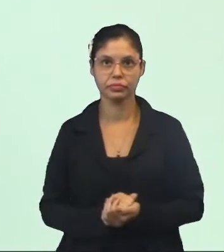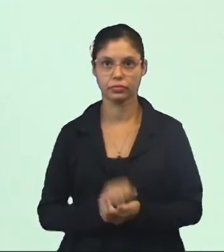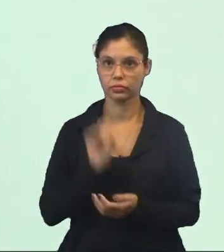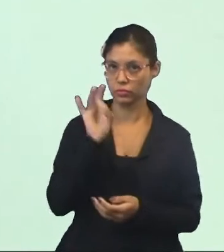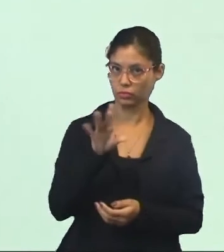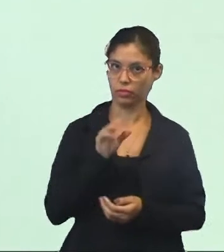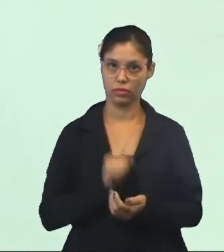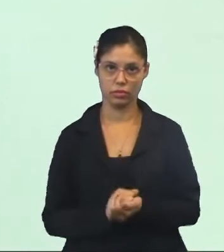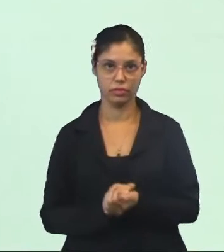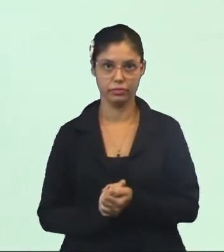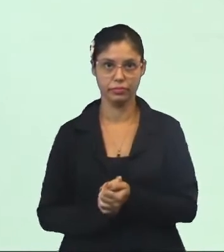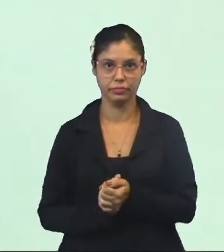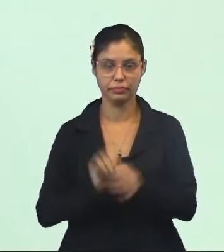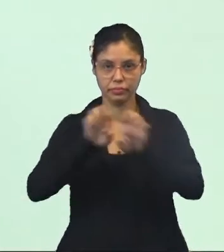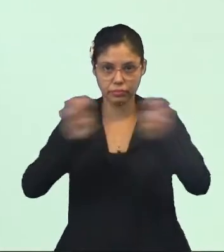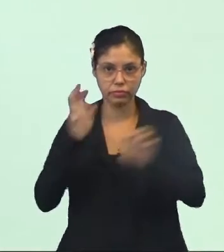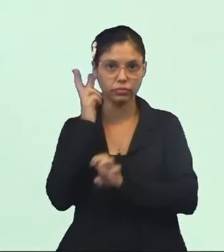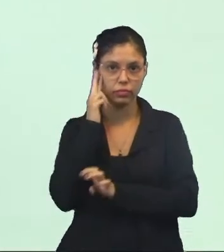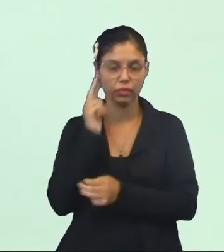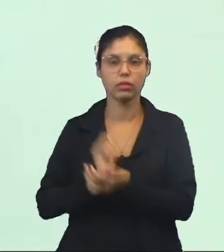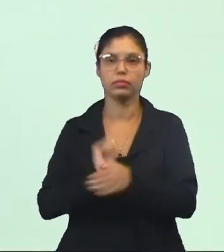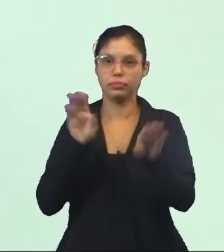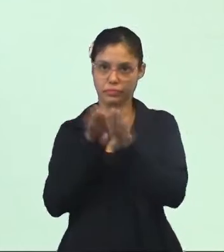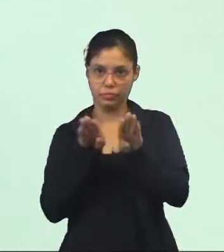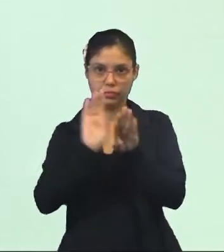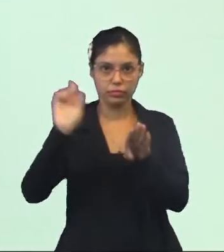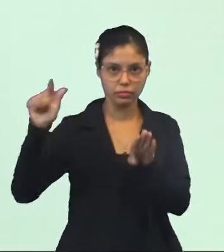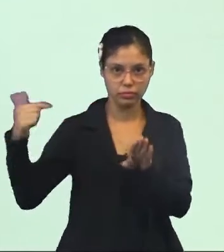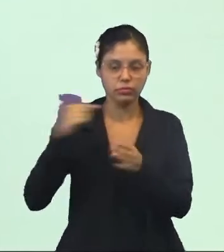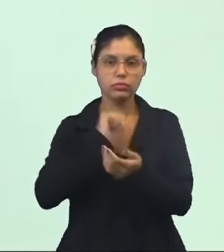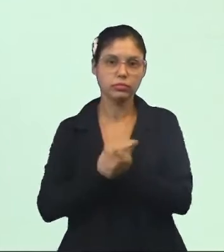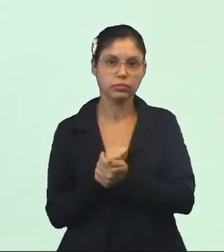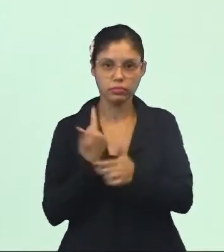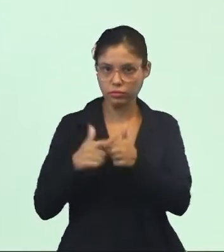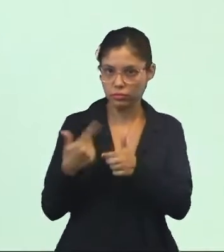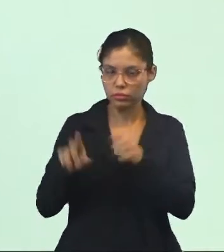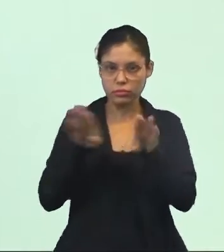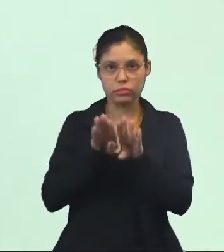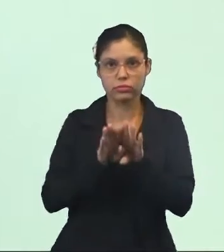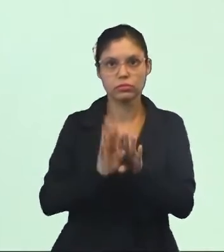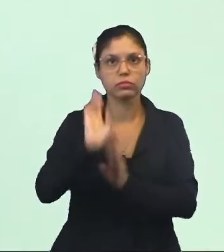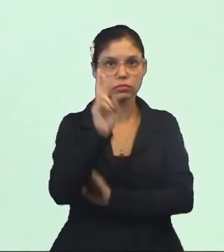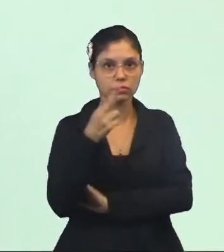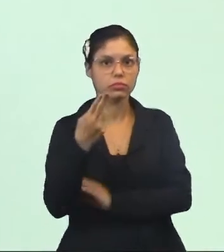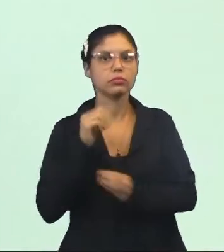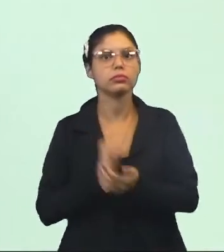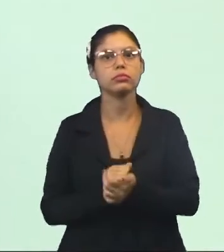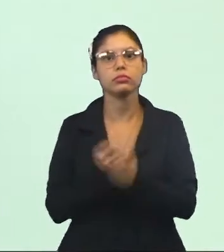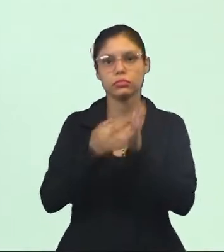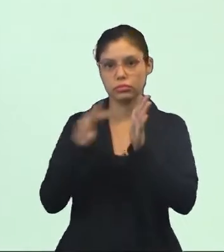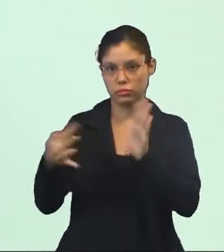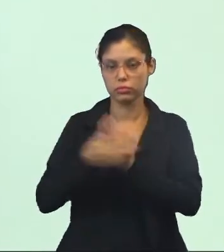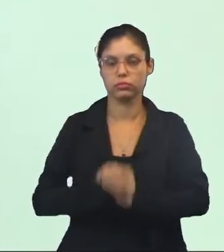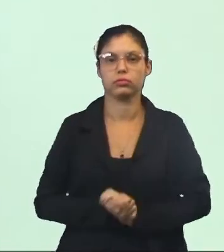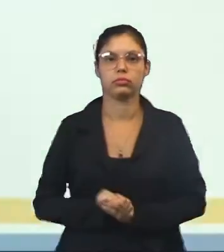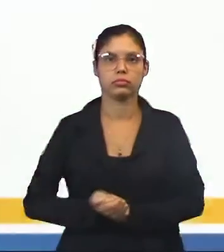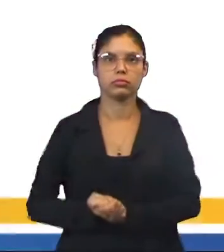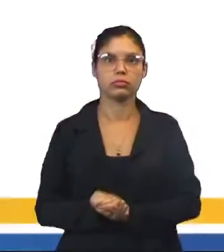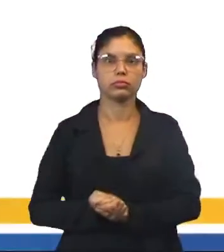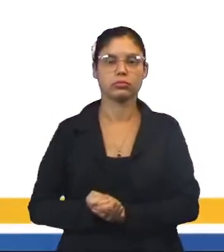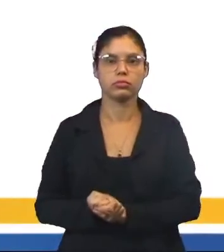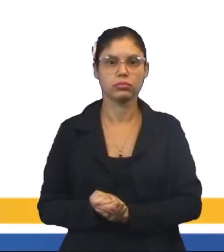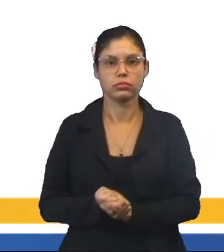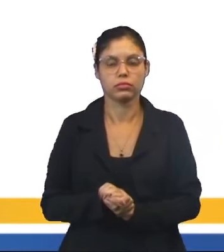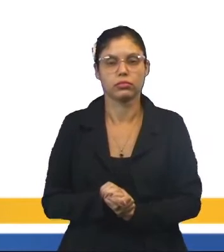não só uma equação normal, mas também em outros tipos de situação, ou seja, nas funções.